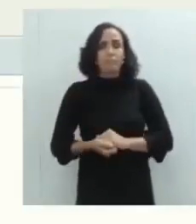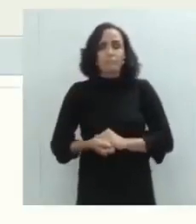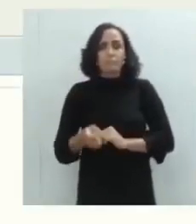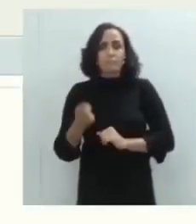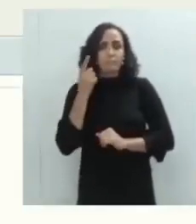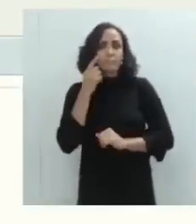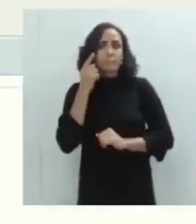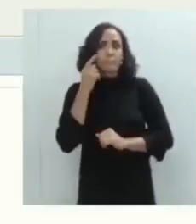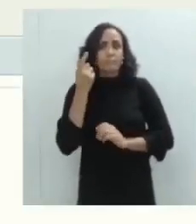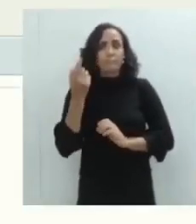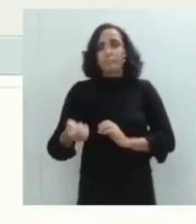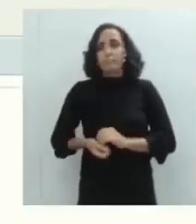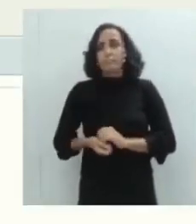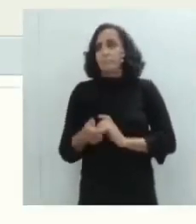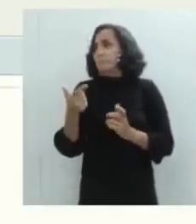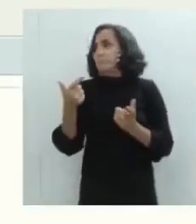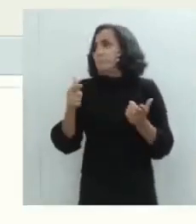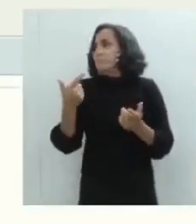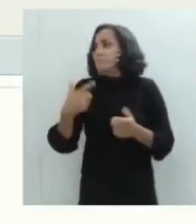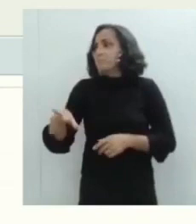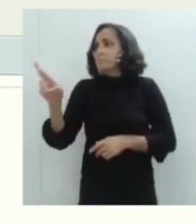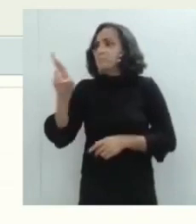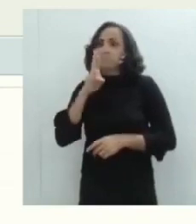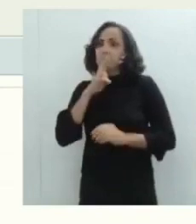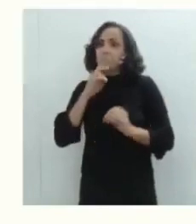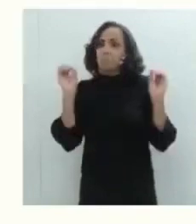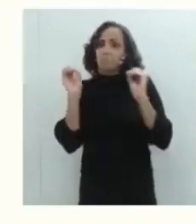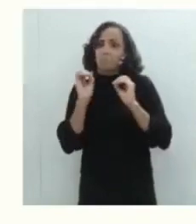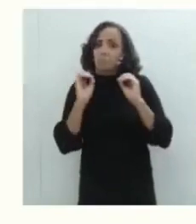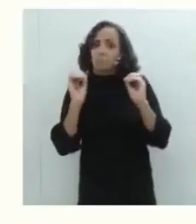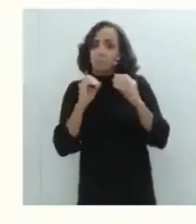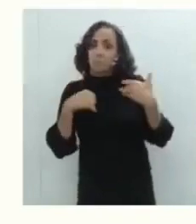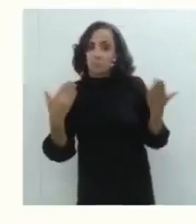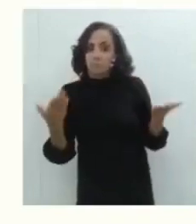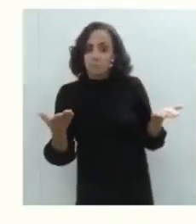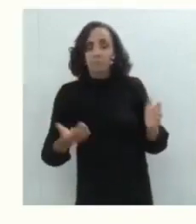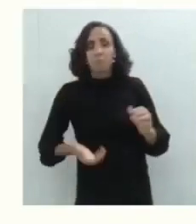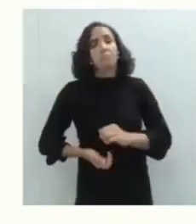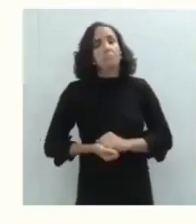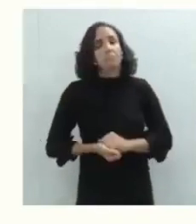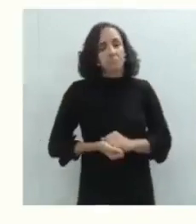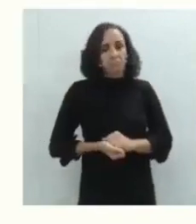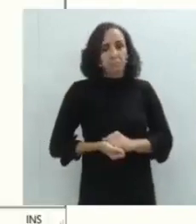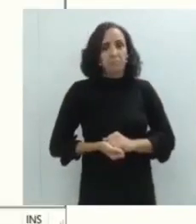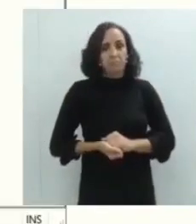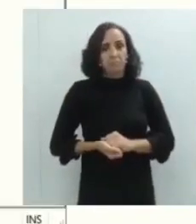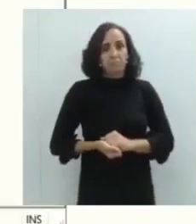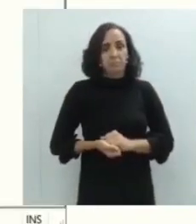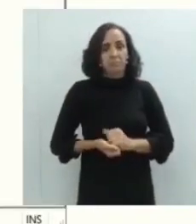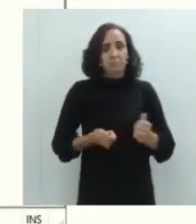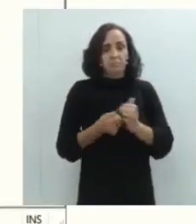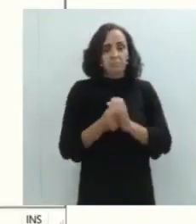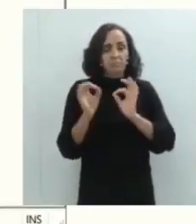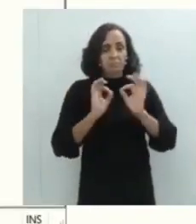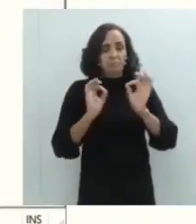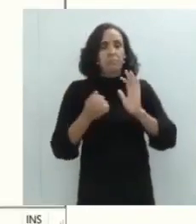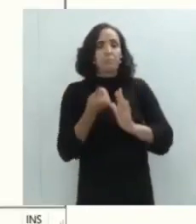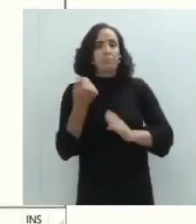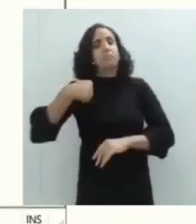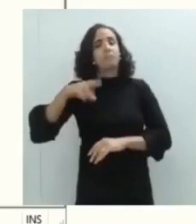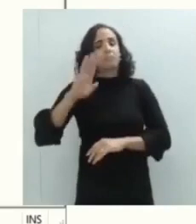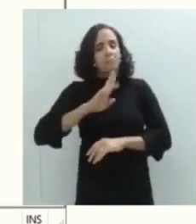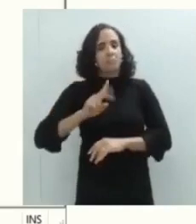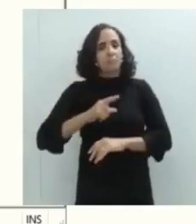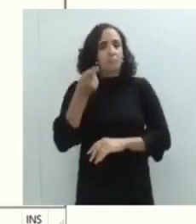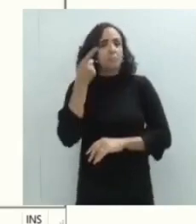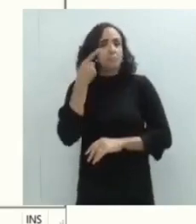Veja que a gente não tem mais nenhum resultado. Tá certo? Então, comando excluir de fato funciona.